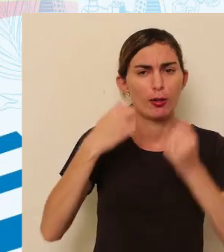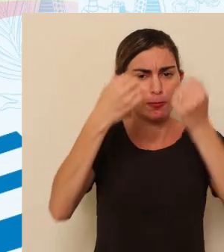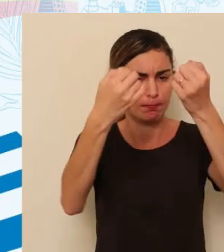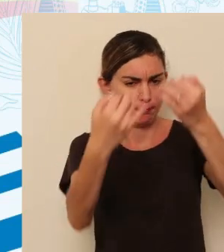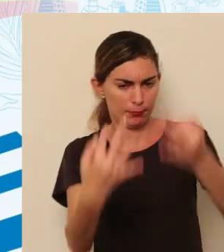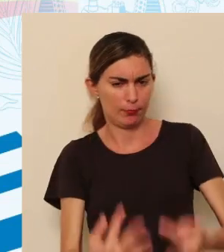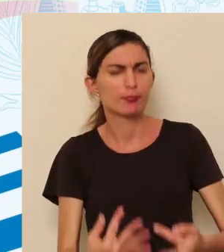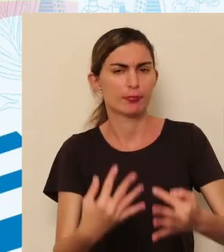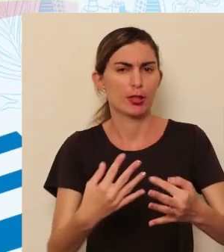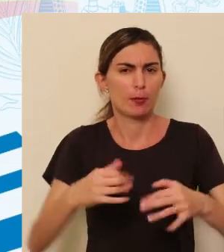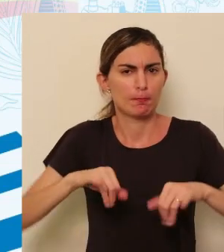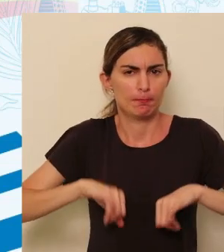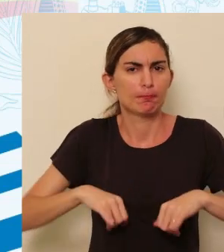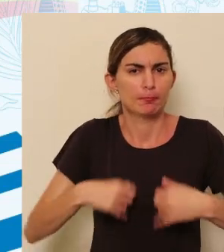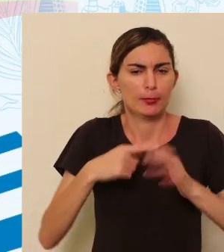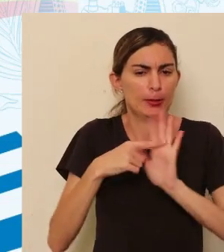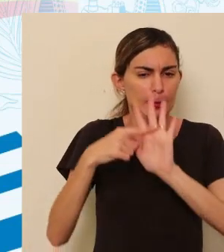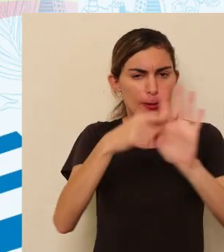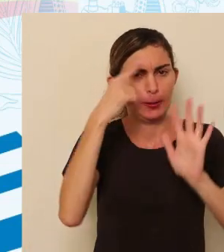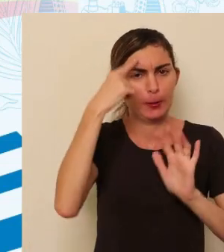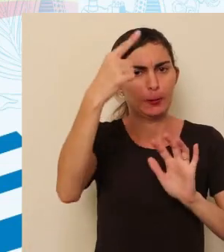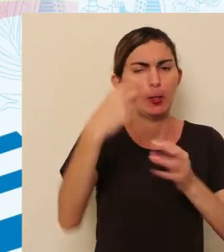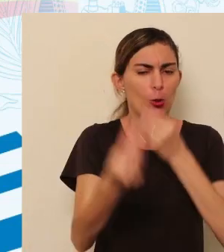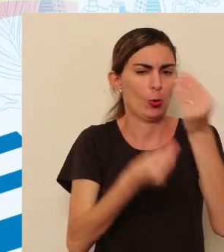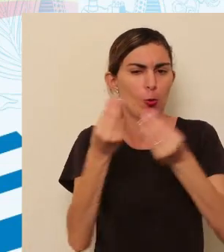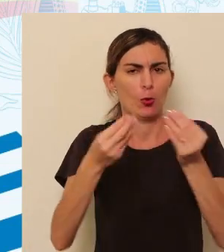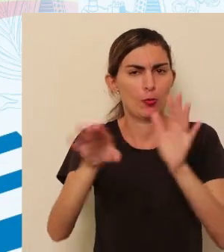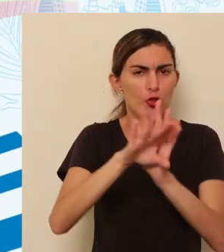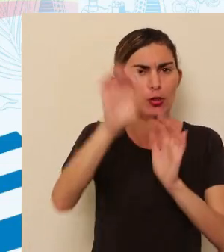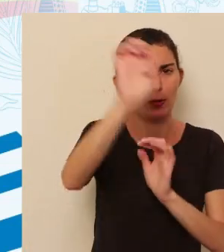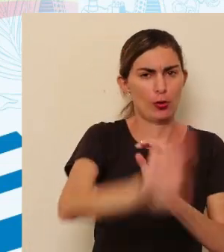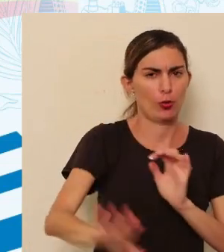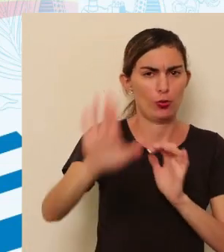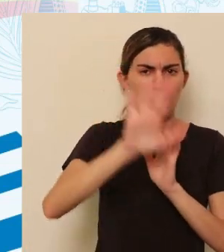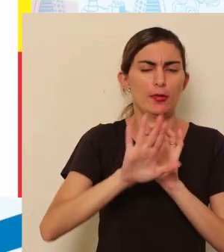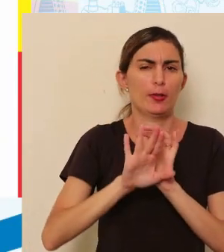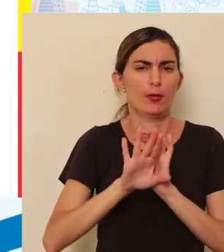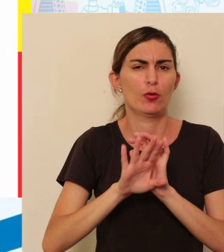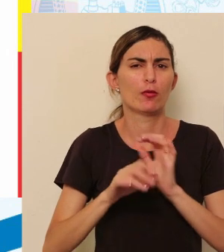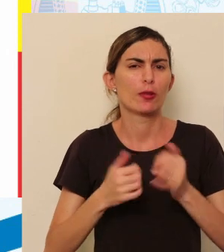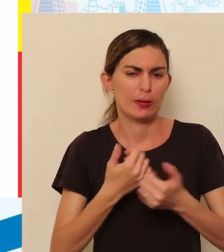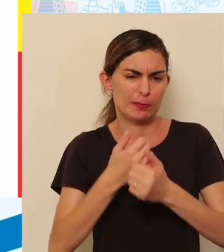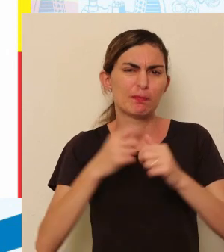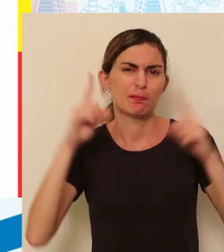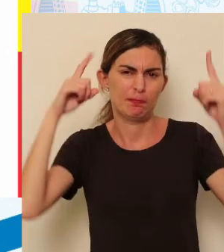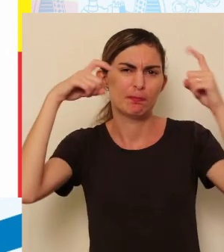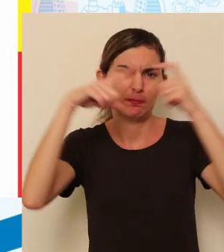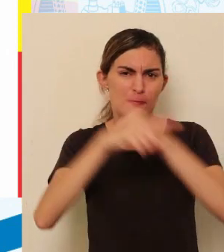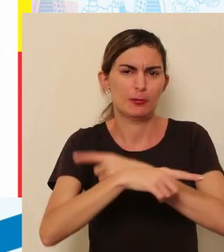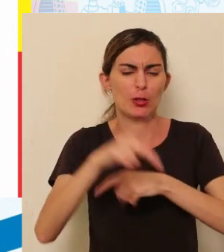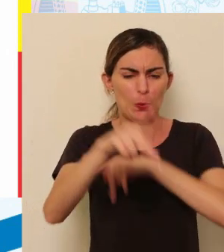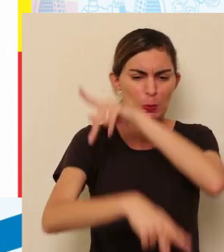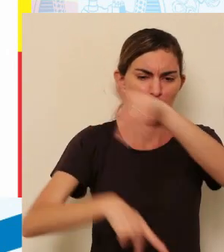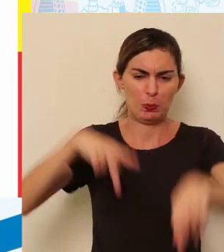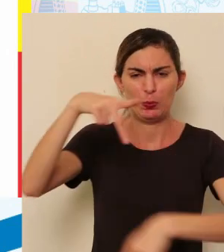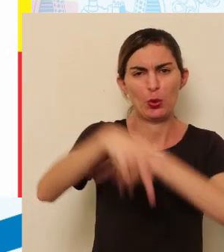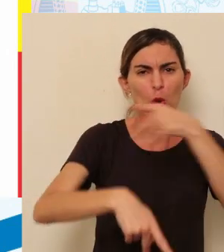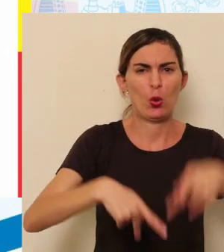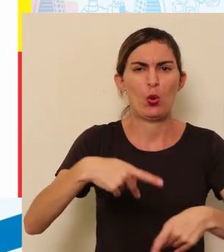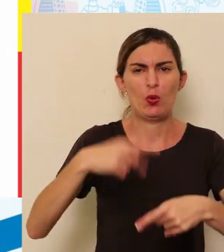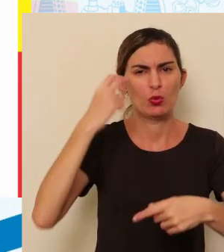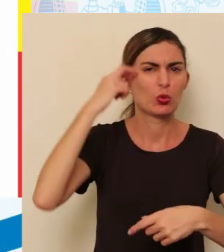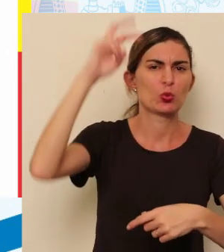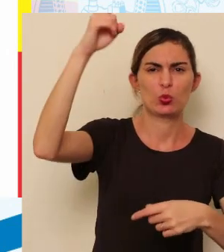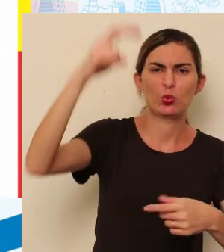eles trazem um pouco essa ideia de como foi a chegada dos europeus. Uma grande catástrofe. Os povos existentes, bem